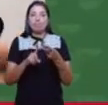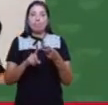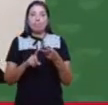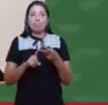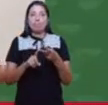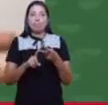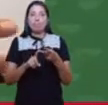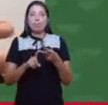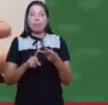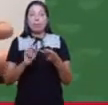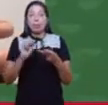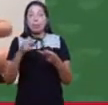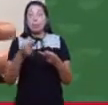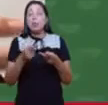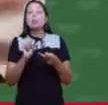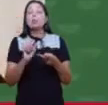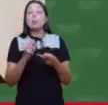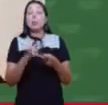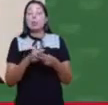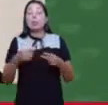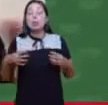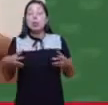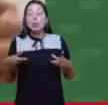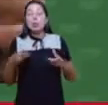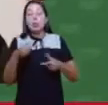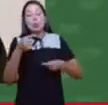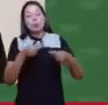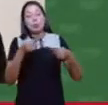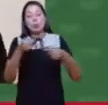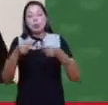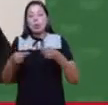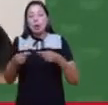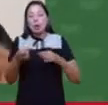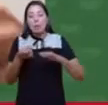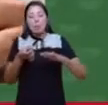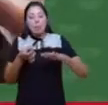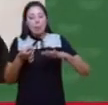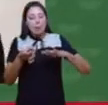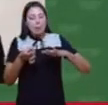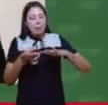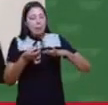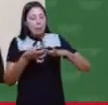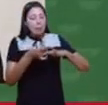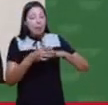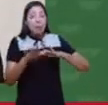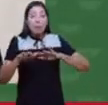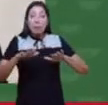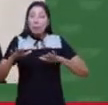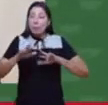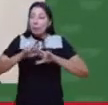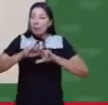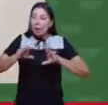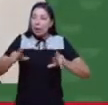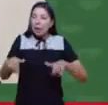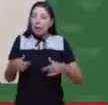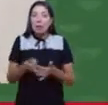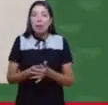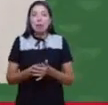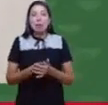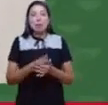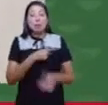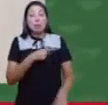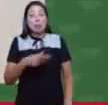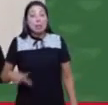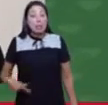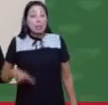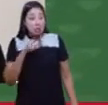o pressuposto de todo o debate, fake news, mobilizações, etc., a partir do presidente